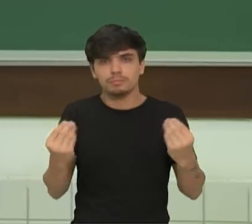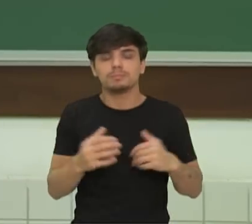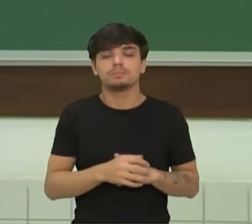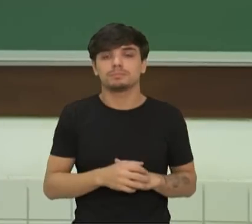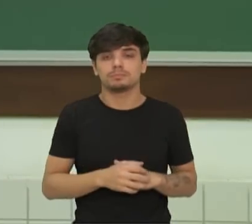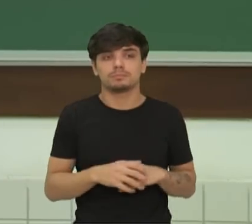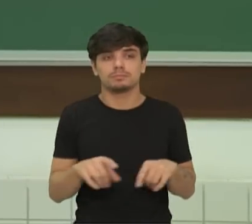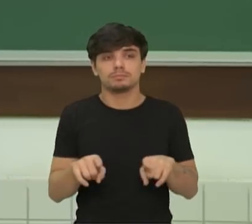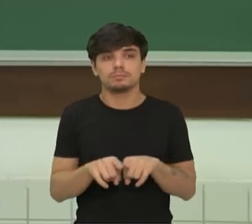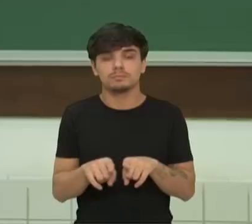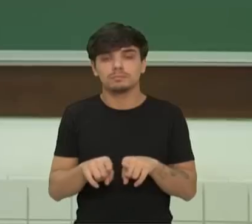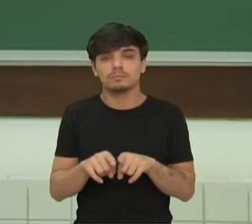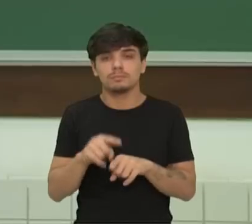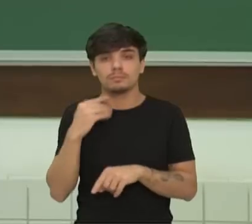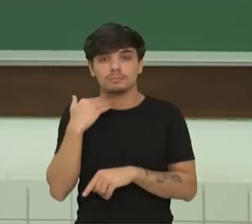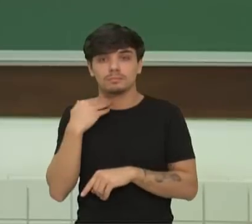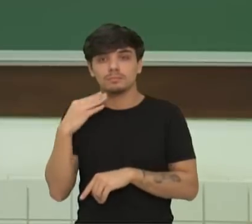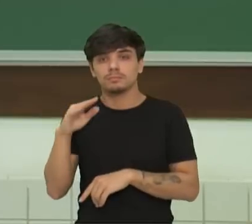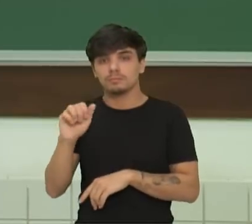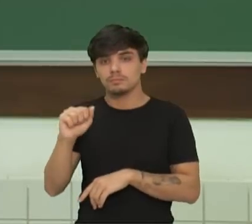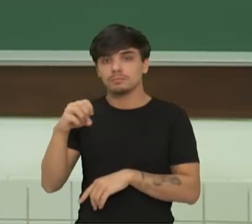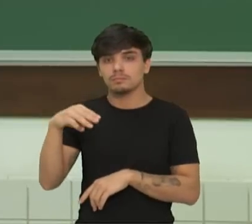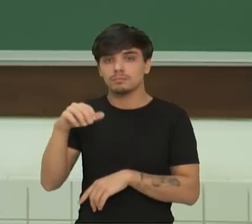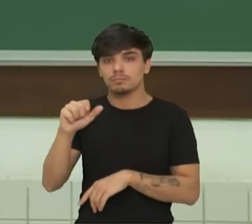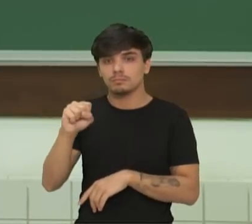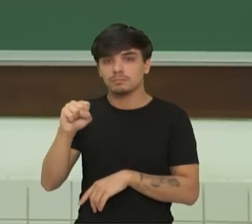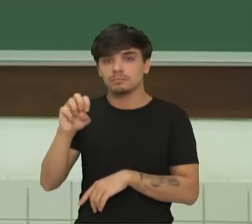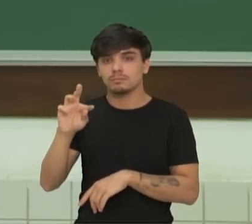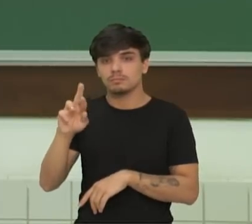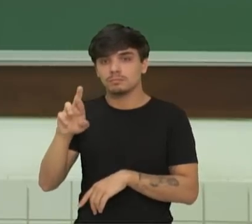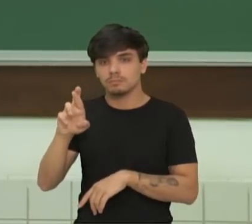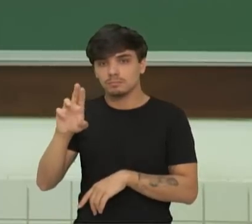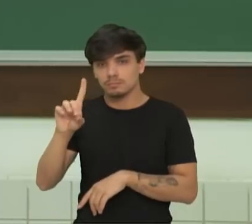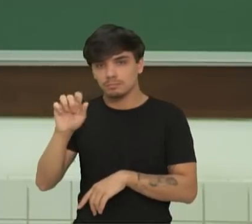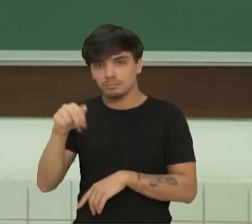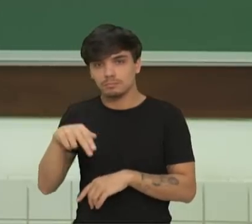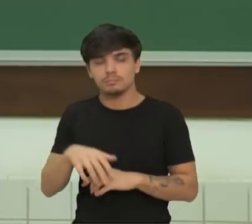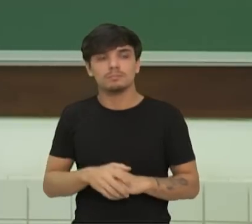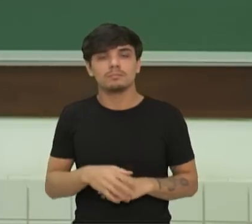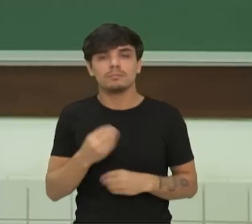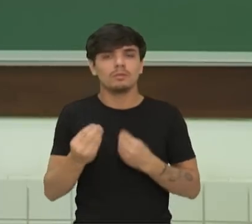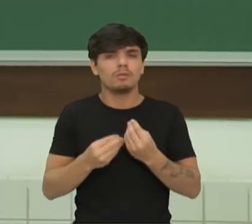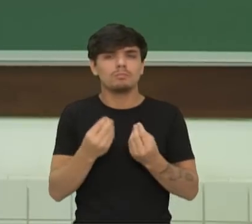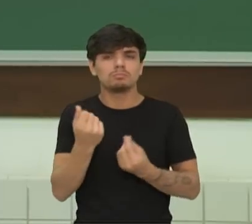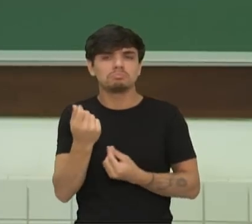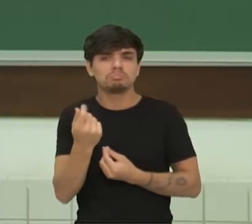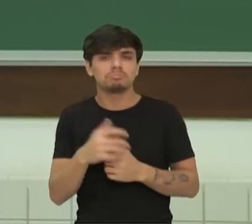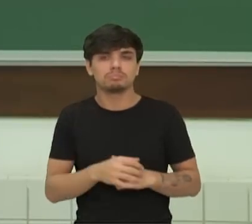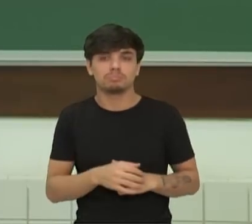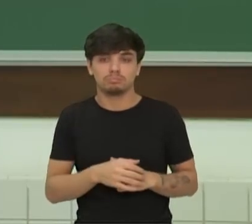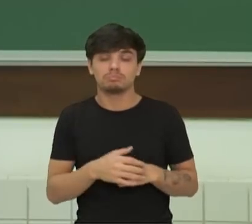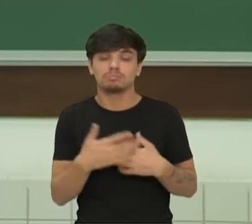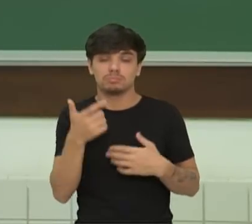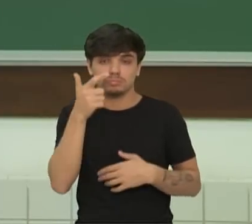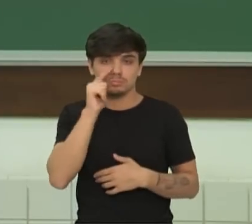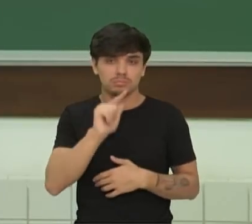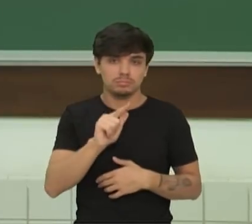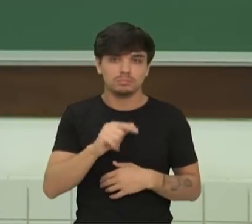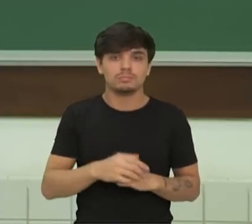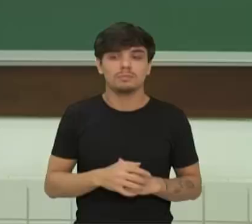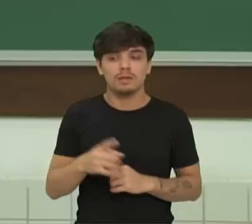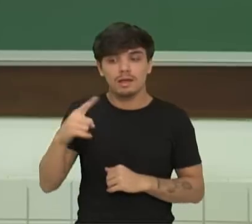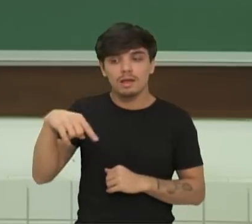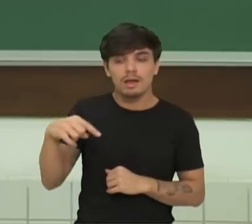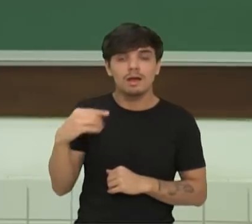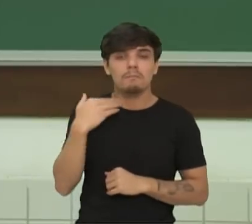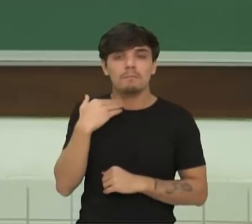de Amsterdã, professora? Bem, e dinheiro? O dinheiro entrava. O que ela fazia? Ela emprestava para